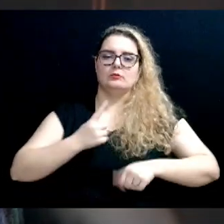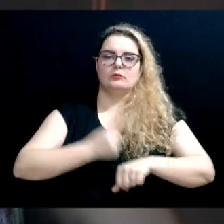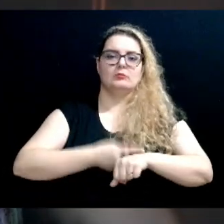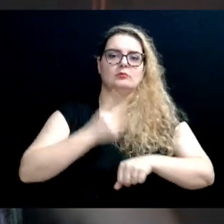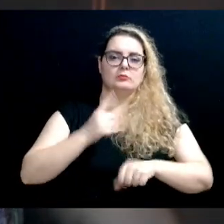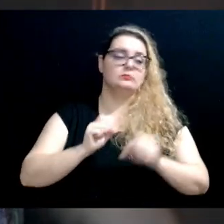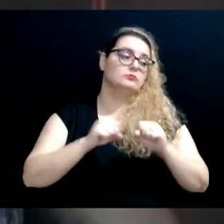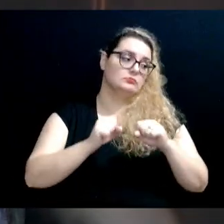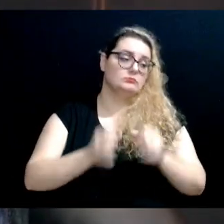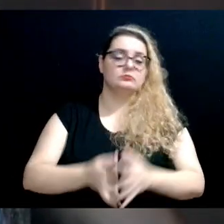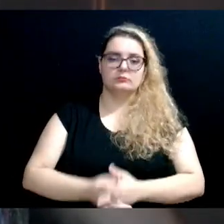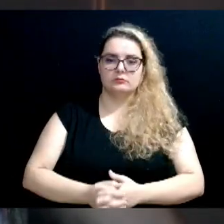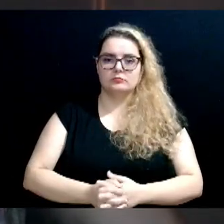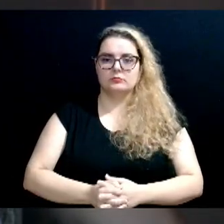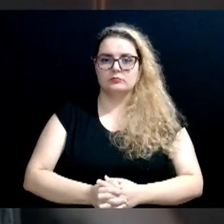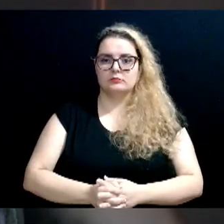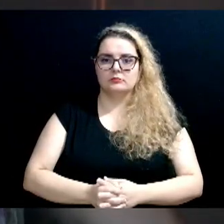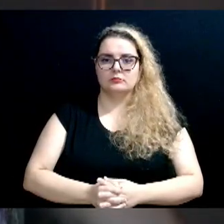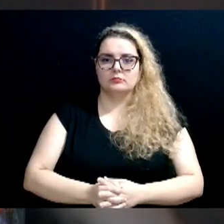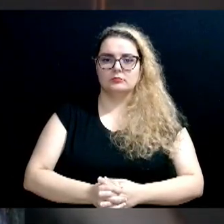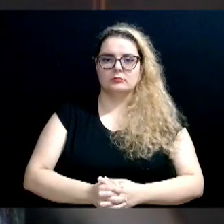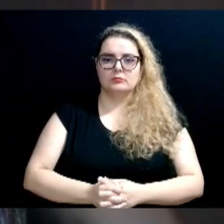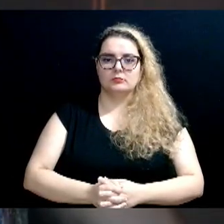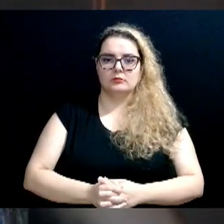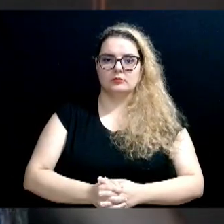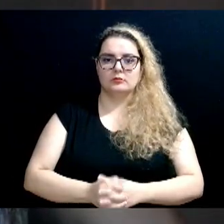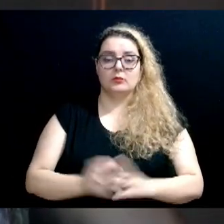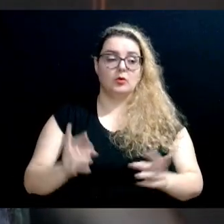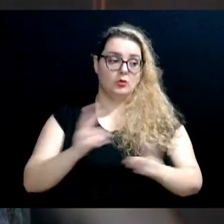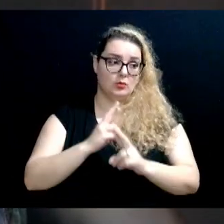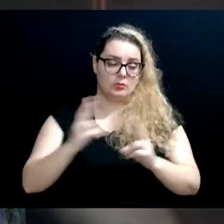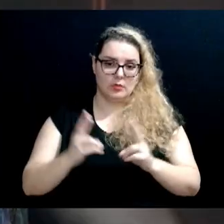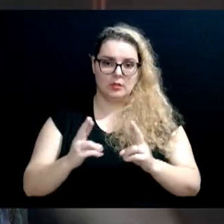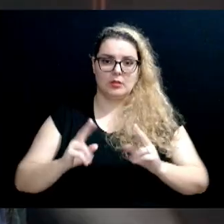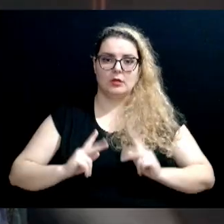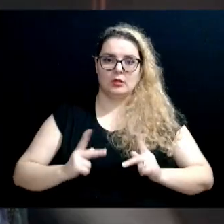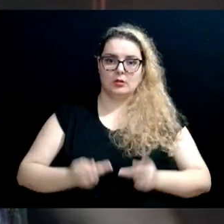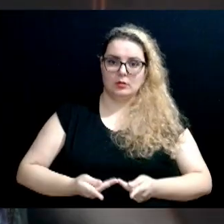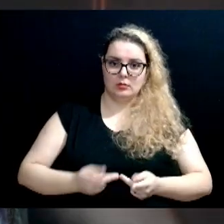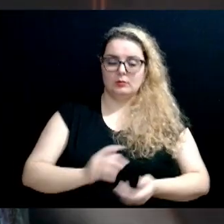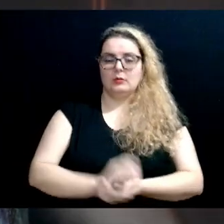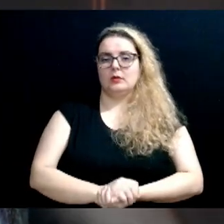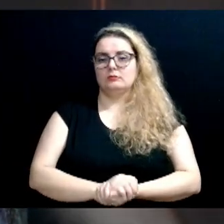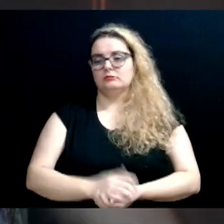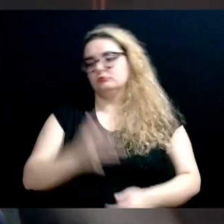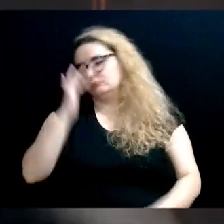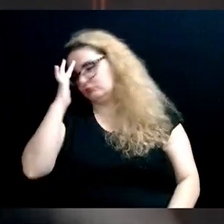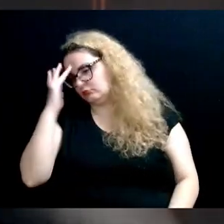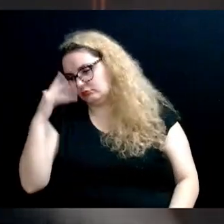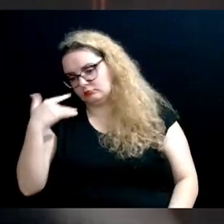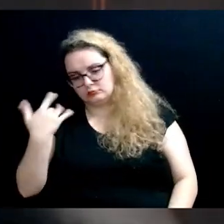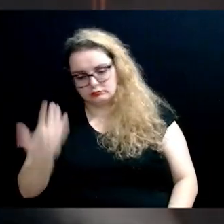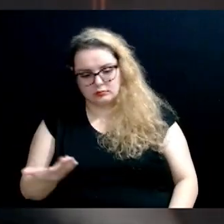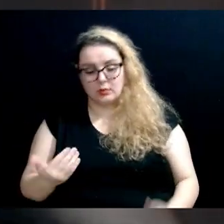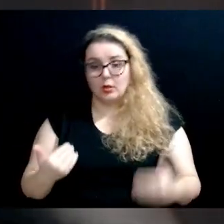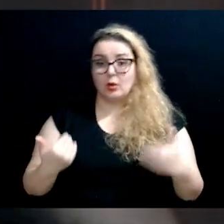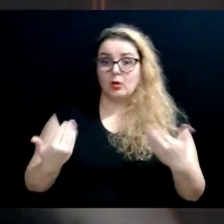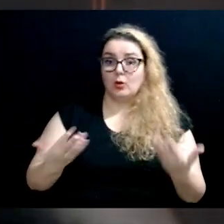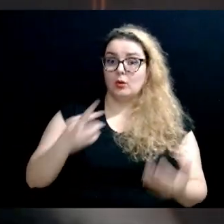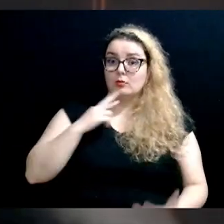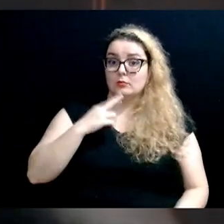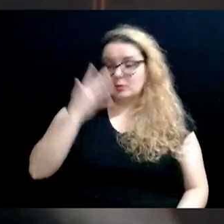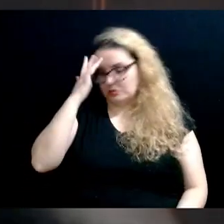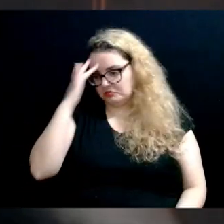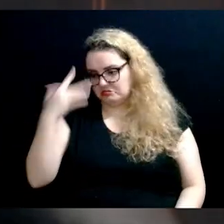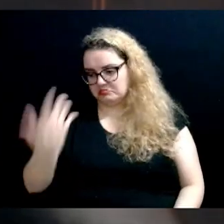Então, já que numa relação humana você não sabe exatamente qual vai ser a resposta, eu não sei qual vai ser a